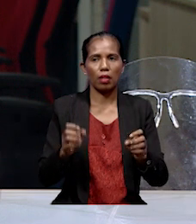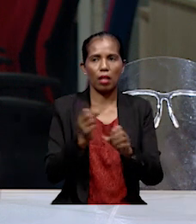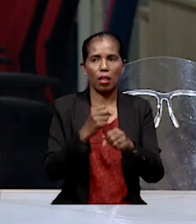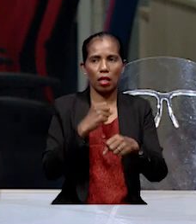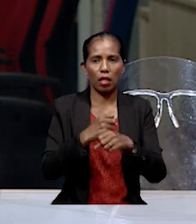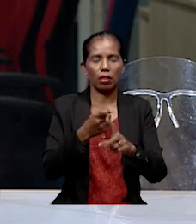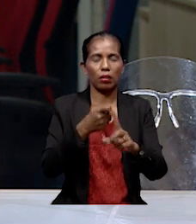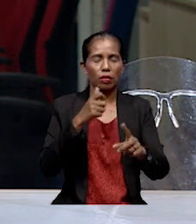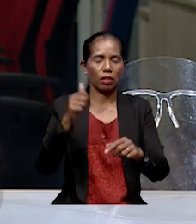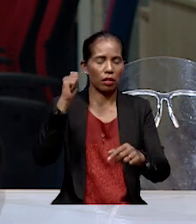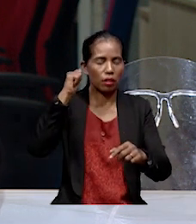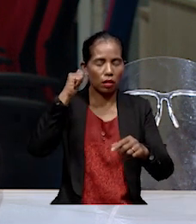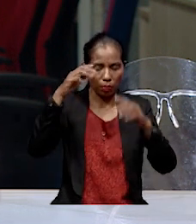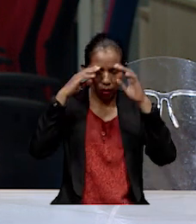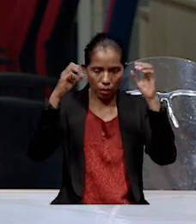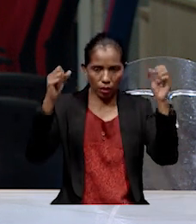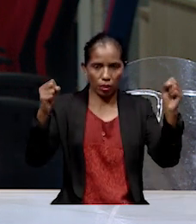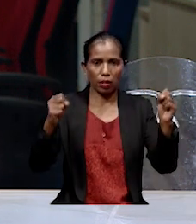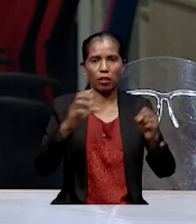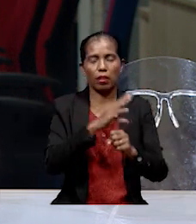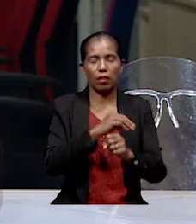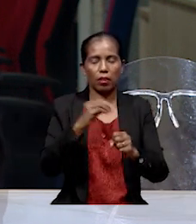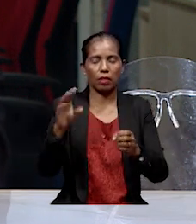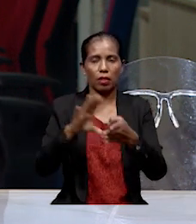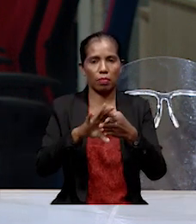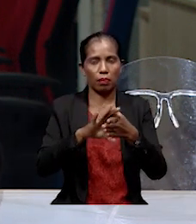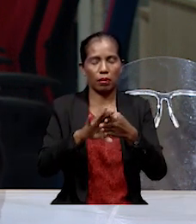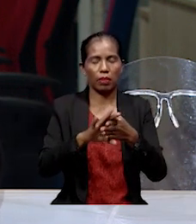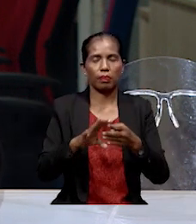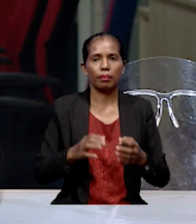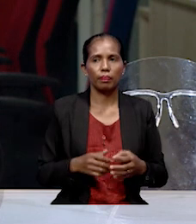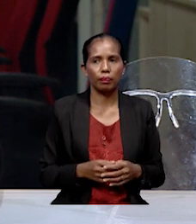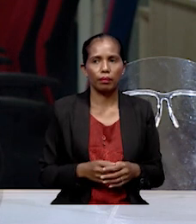candidato presidente Sira e a campanha eleitoral.